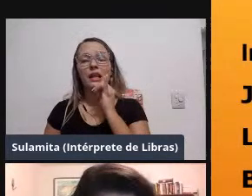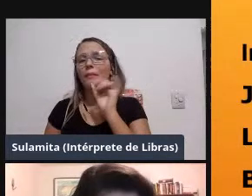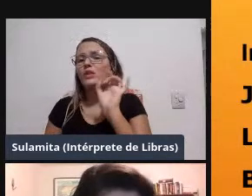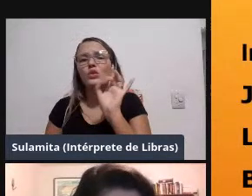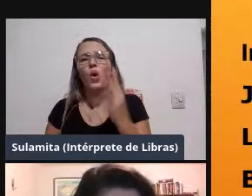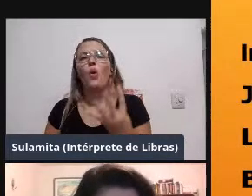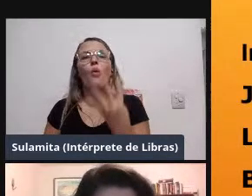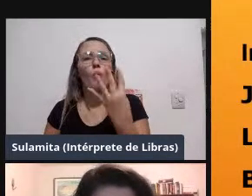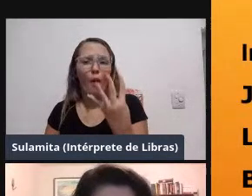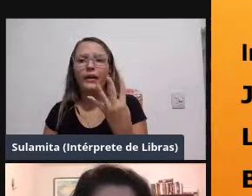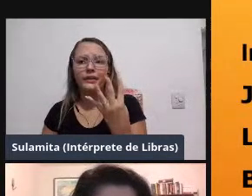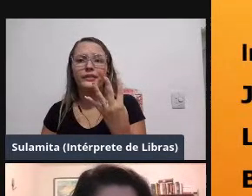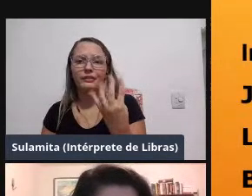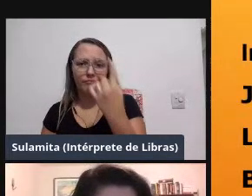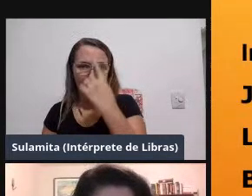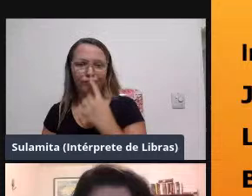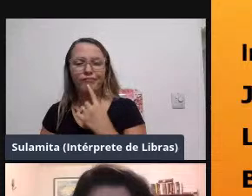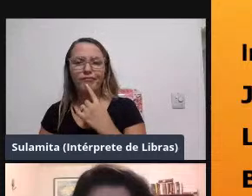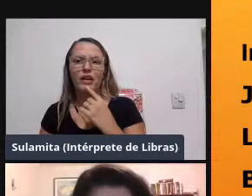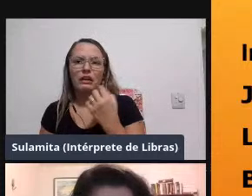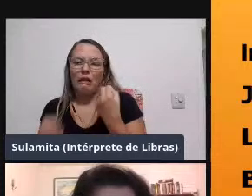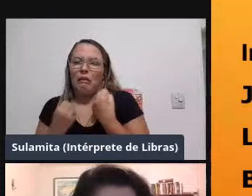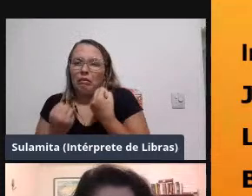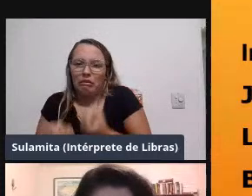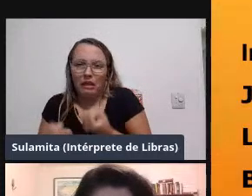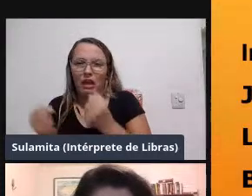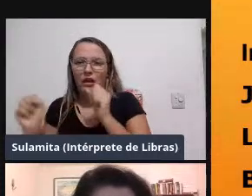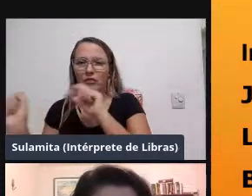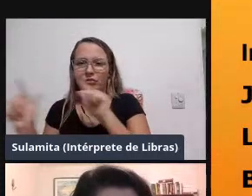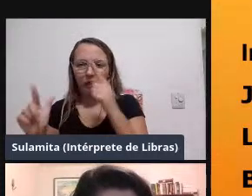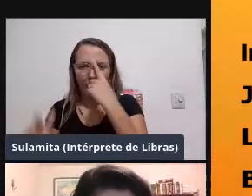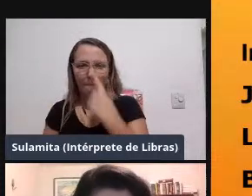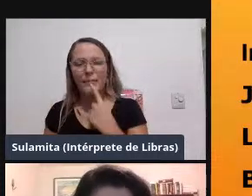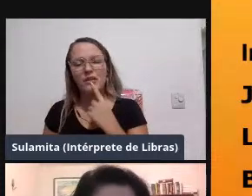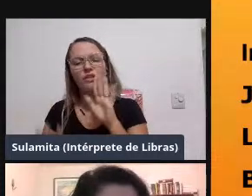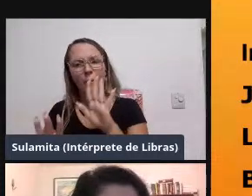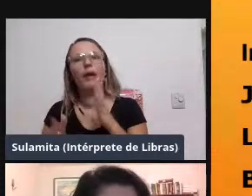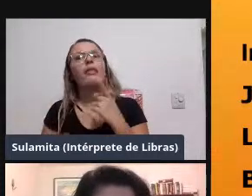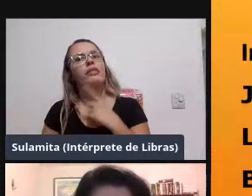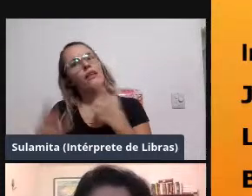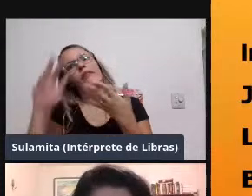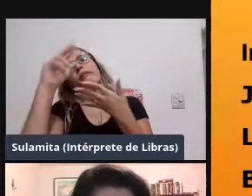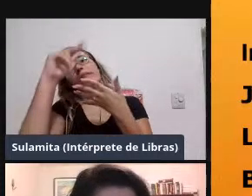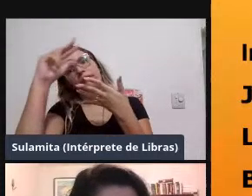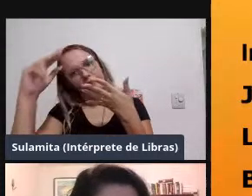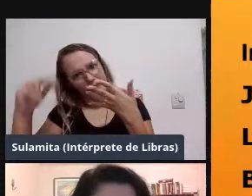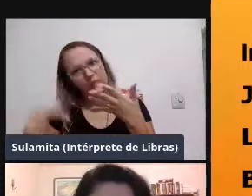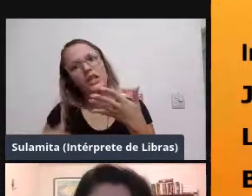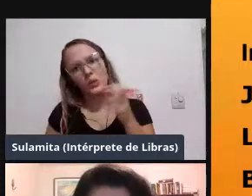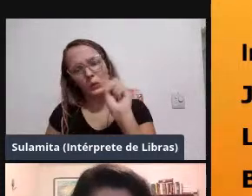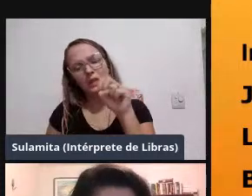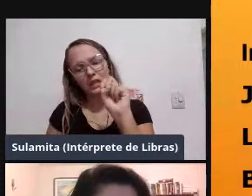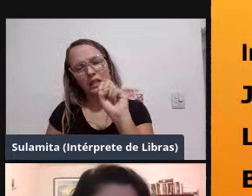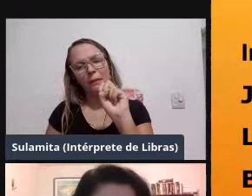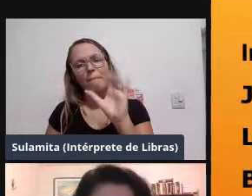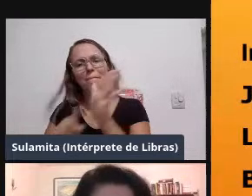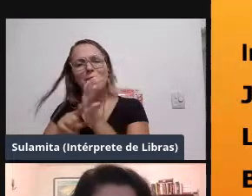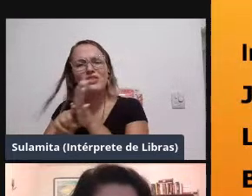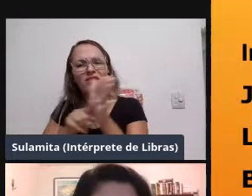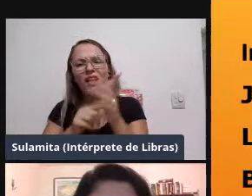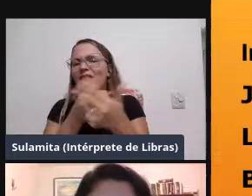aqui, porque, né, para não ficar muito pesada a apresentação, não ter tanto, mas são muitos, né, já pesquisados por várias pessoas em várias